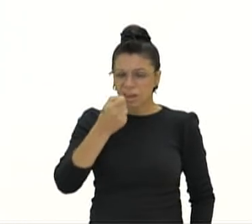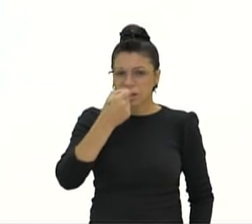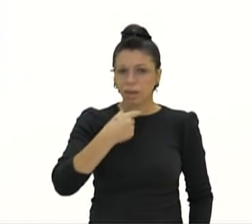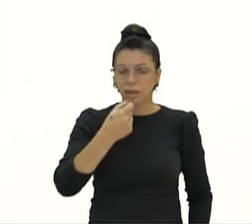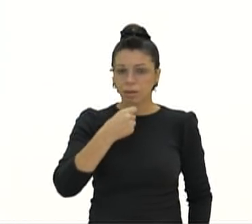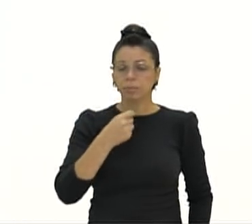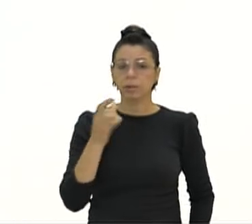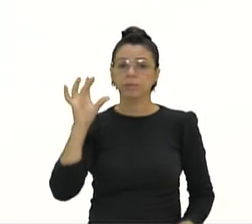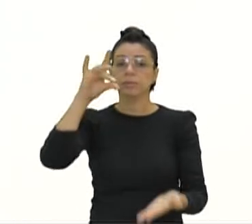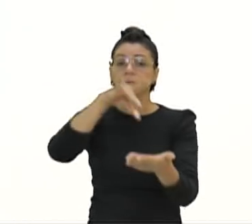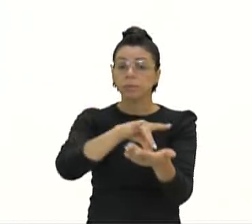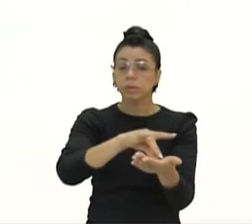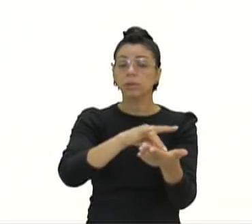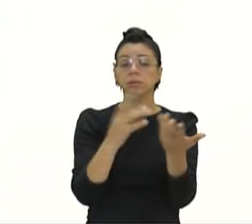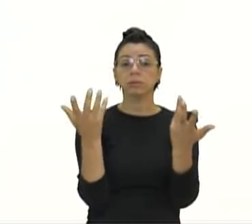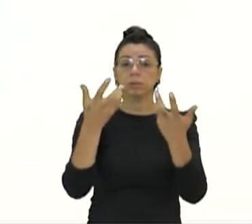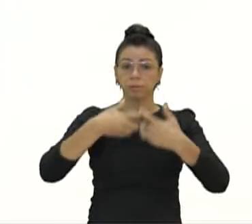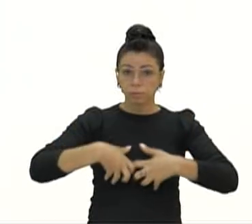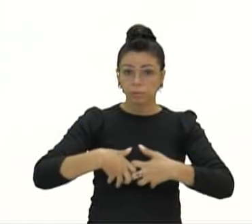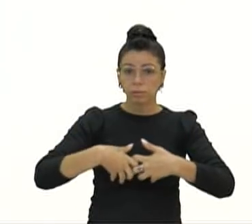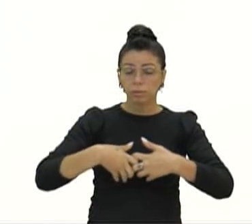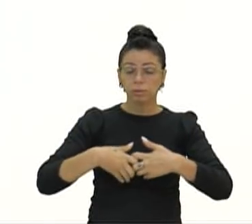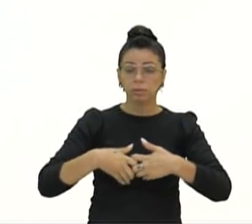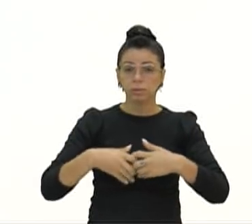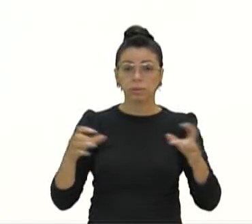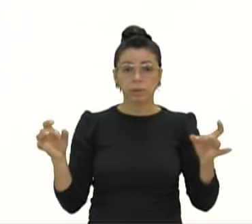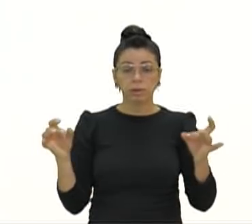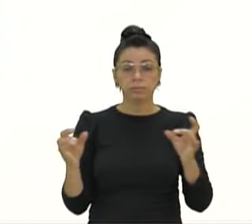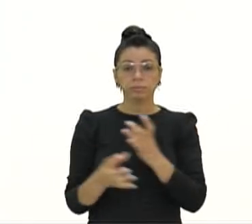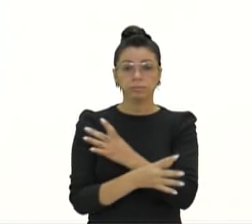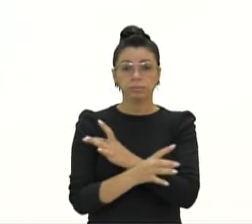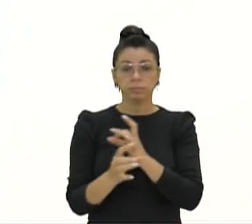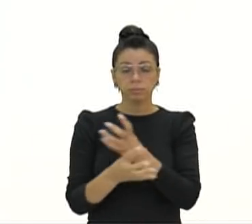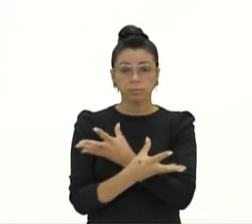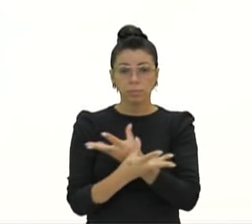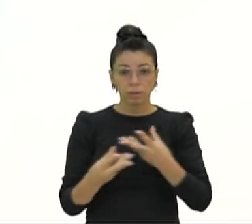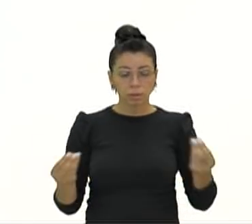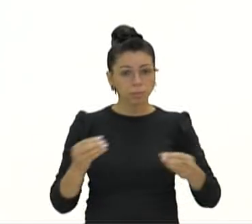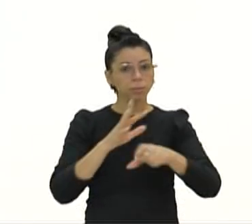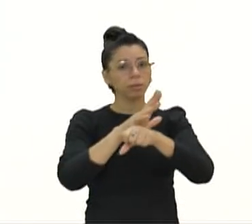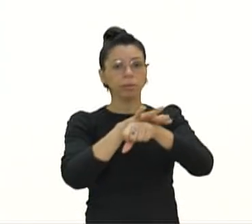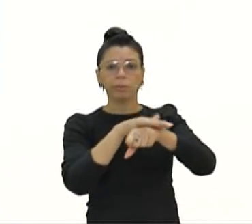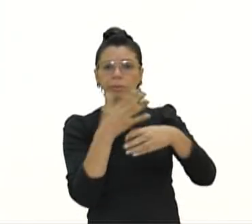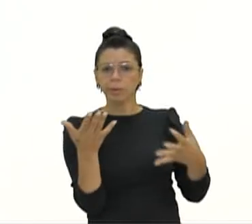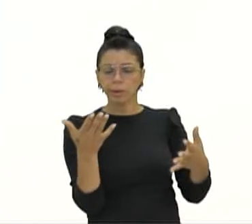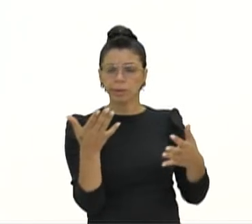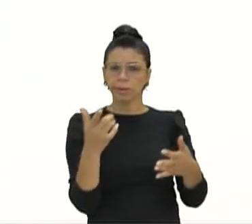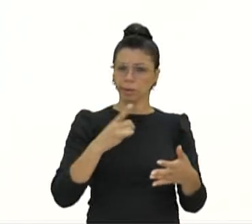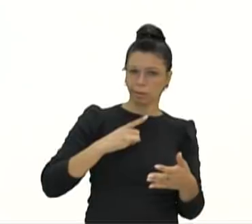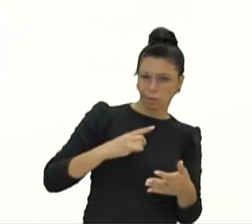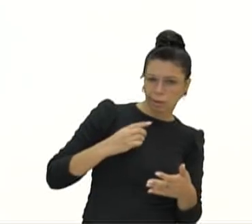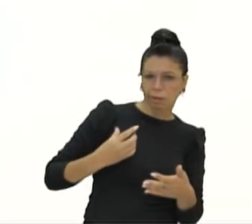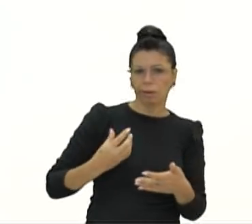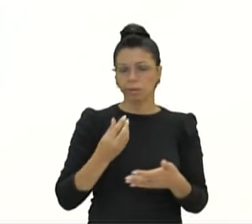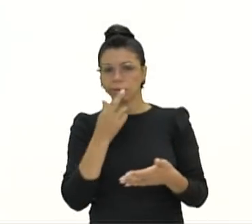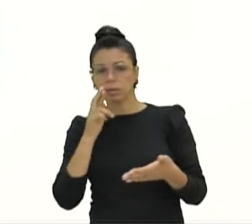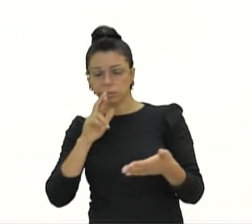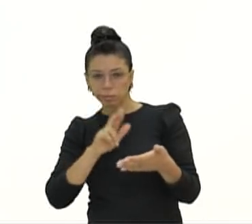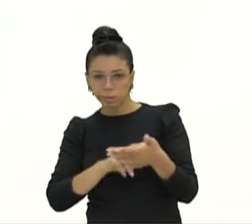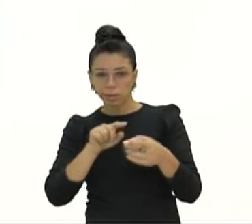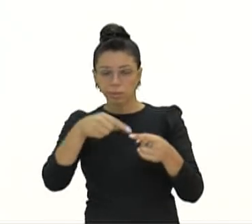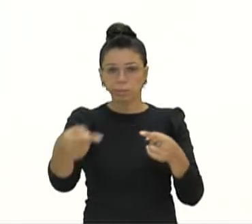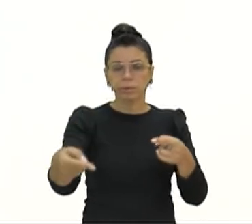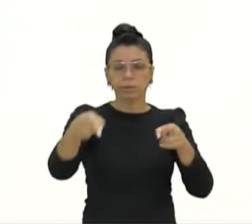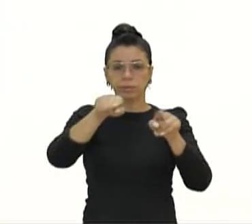medicamento eficaz, né? Um medicamento que acaba com essa doença? Existe, não existe? Escreve aí o que você sabe, eu já volto para a